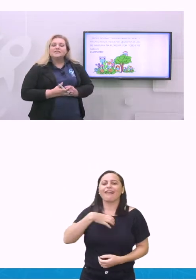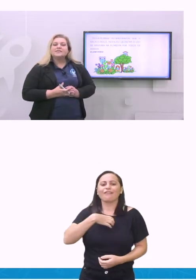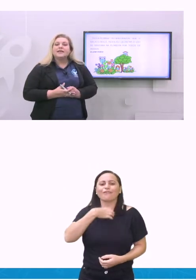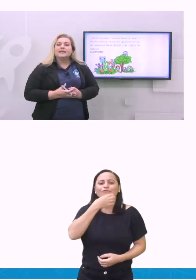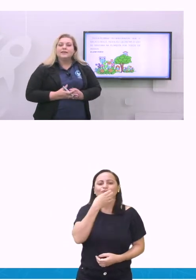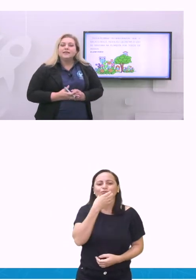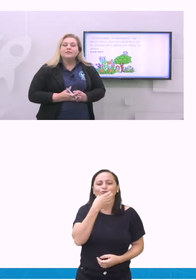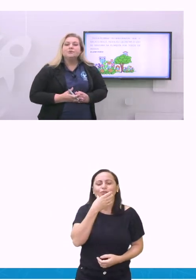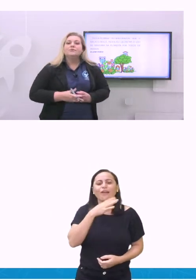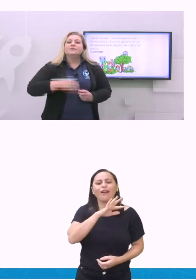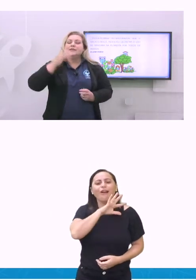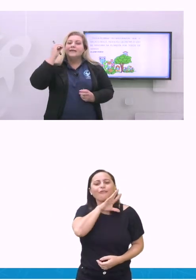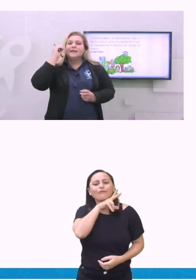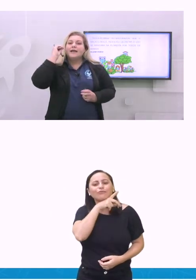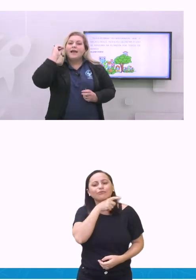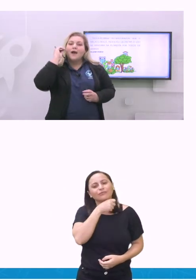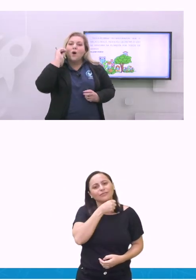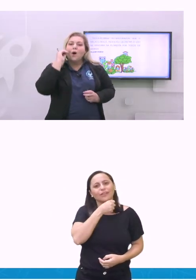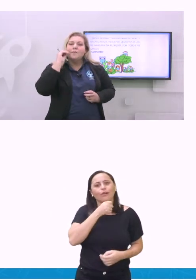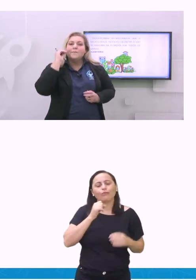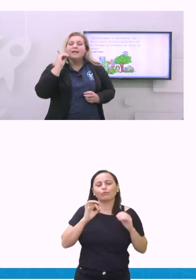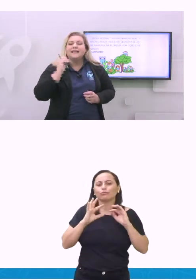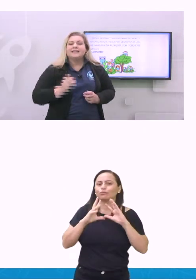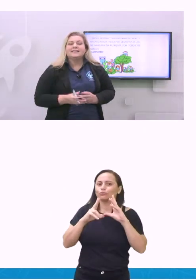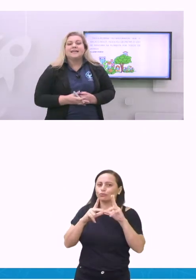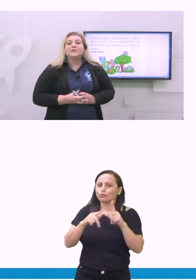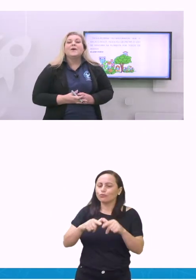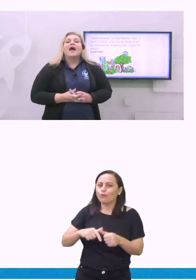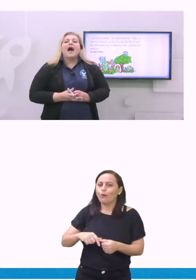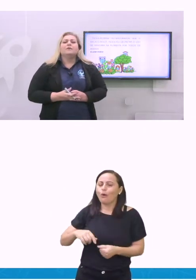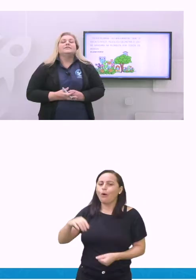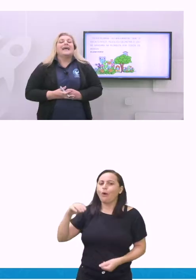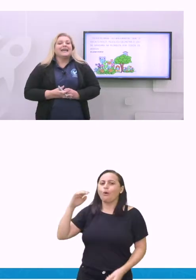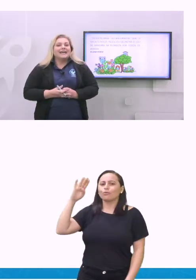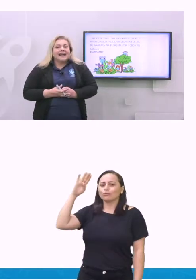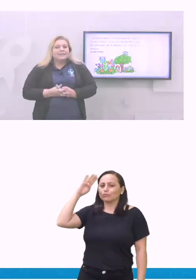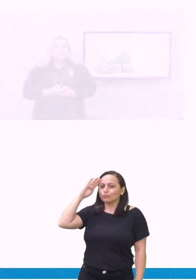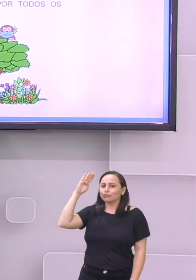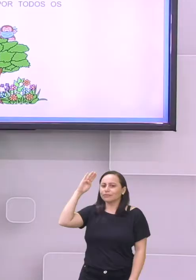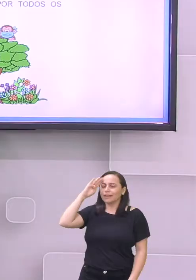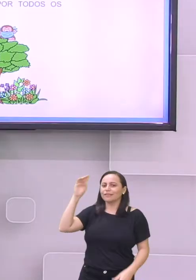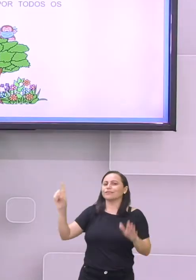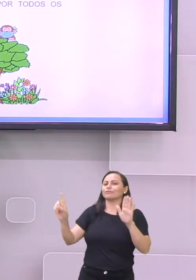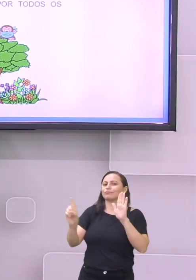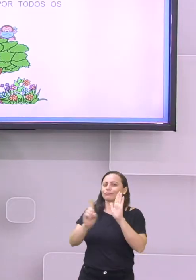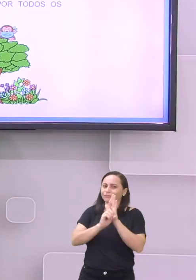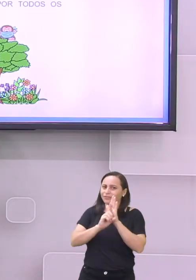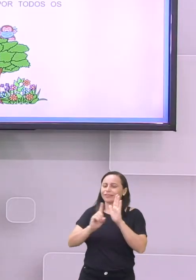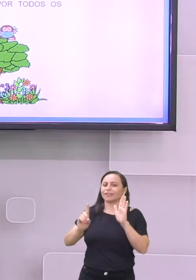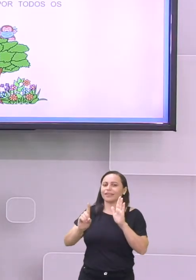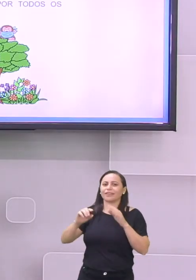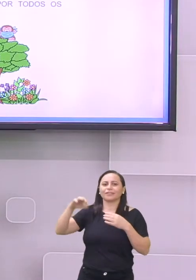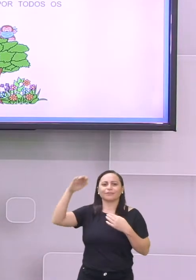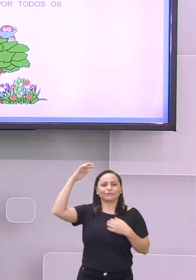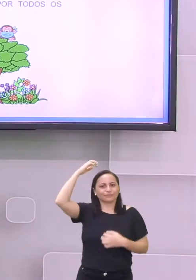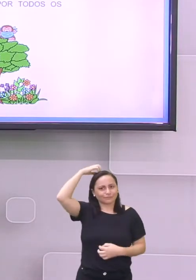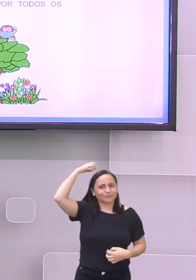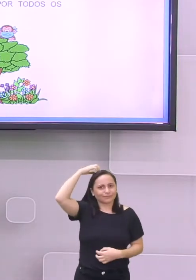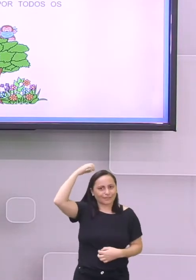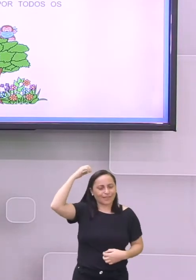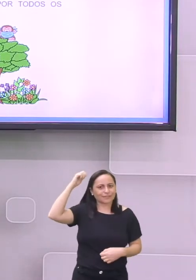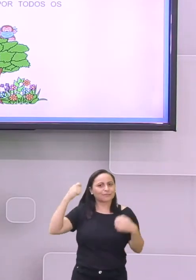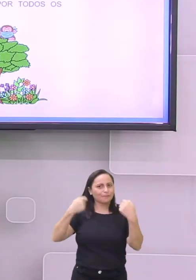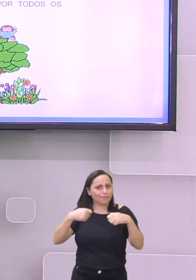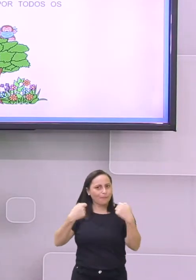todos seguindo e obedecendo ao decreto do macaco Mocó que tinha que